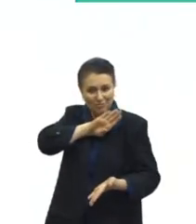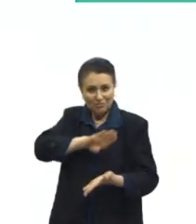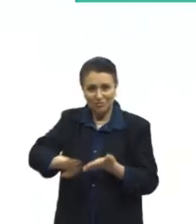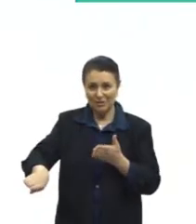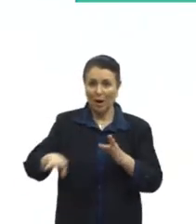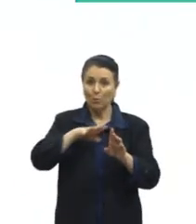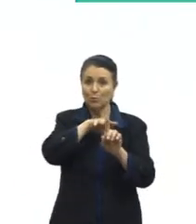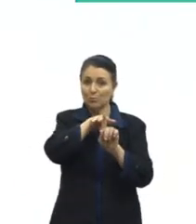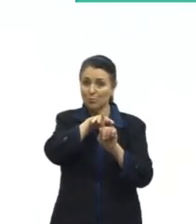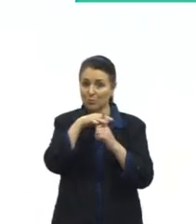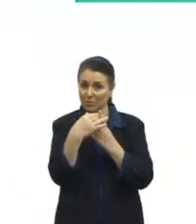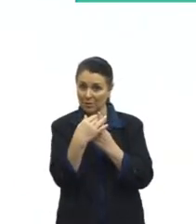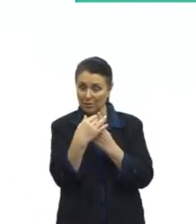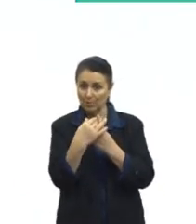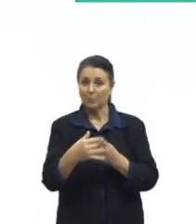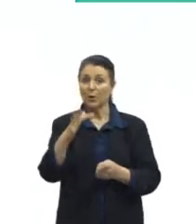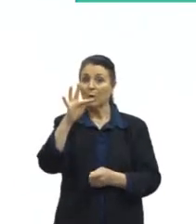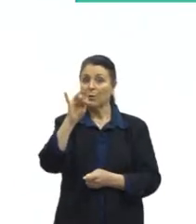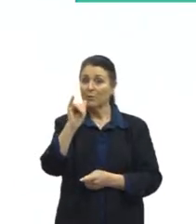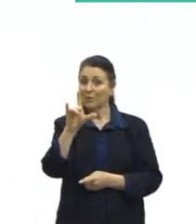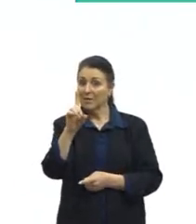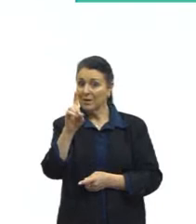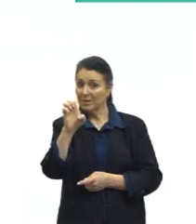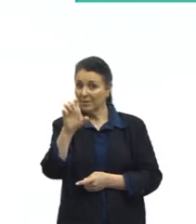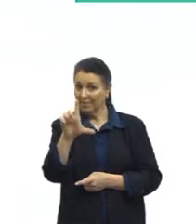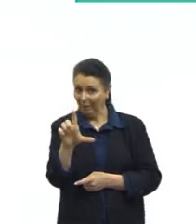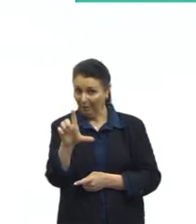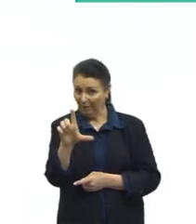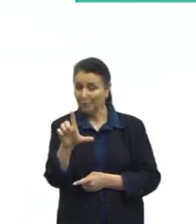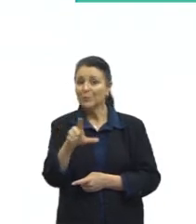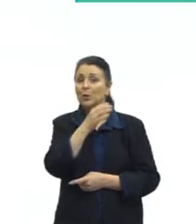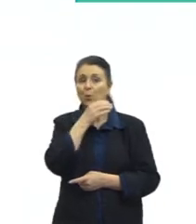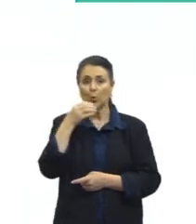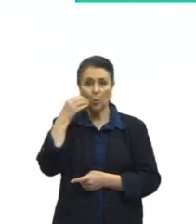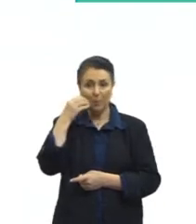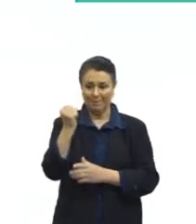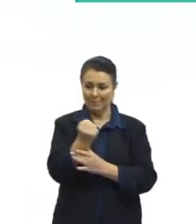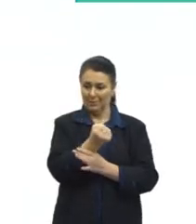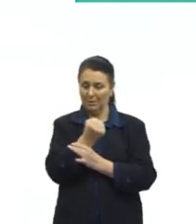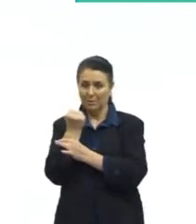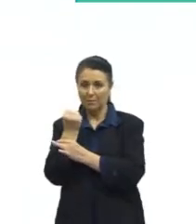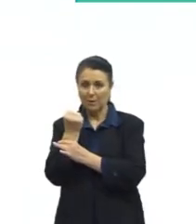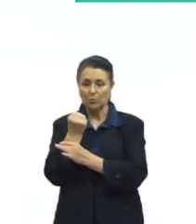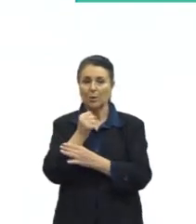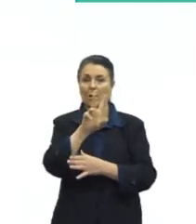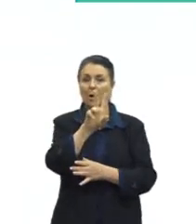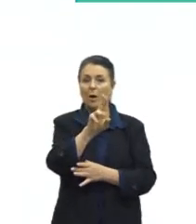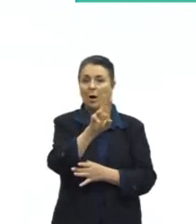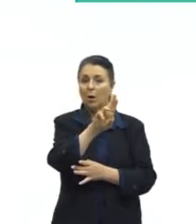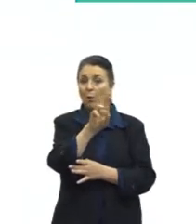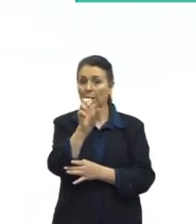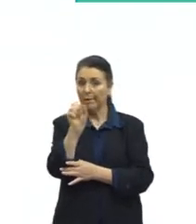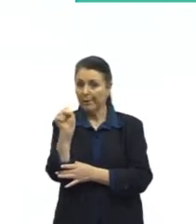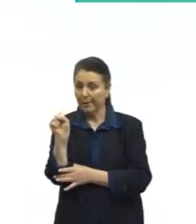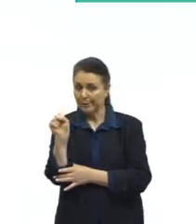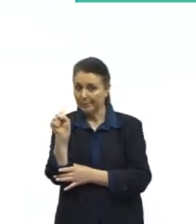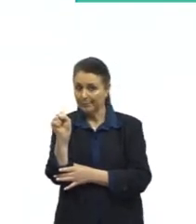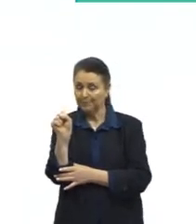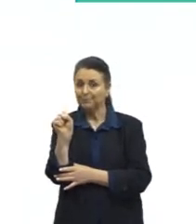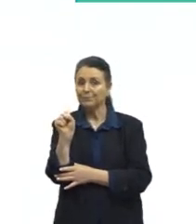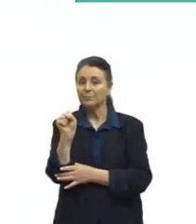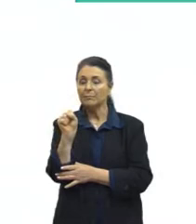lá Fidel Castro e os cubanos conseguem se defender e a União Soviética meio que em Retaliação